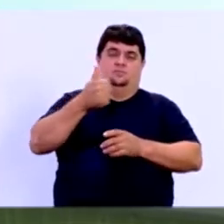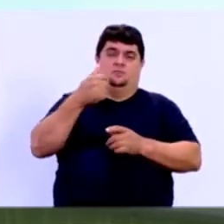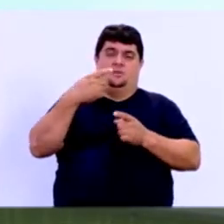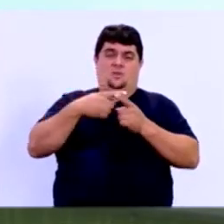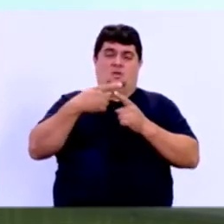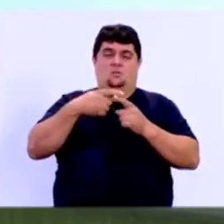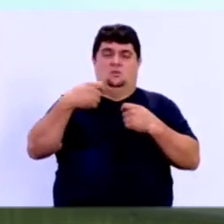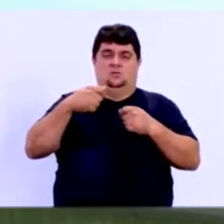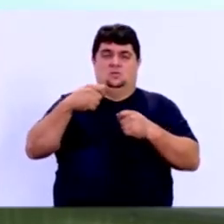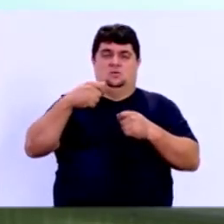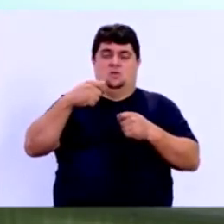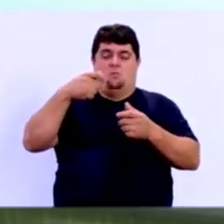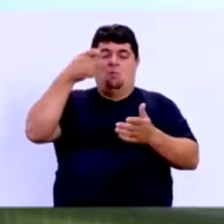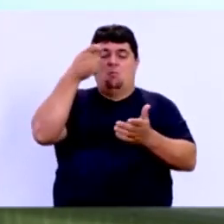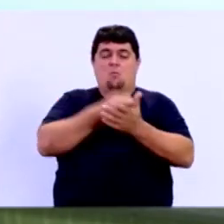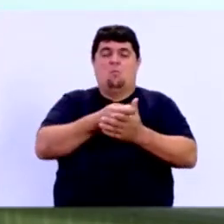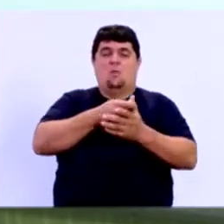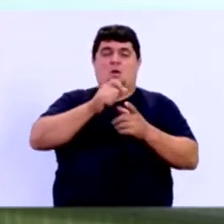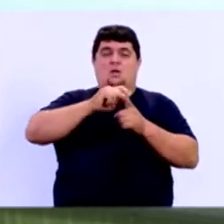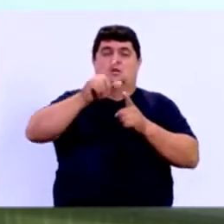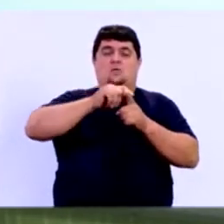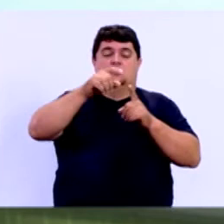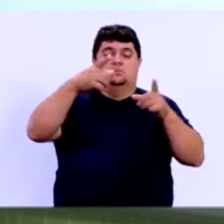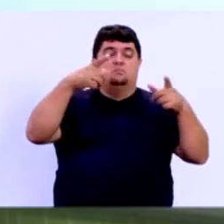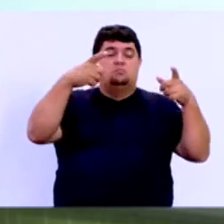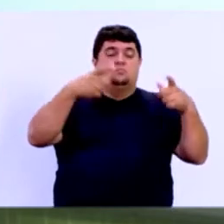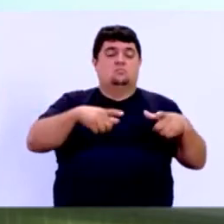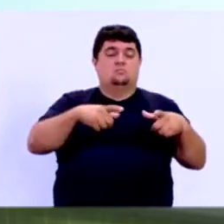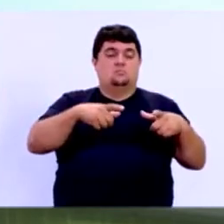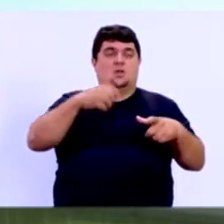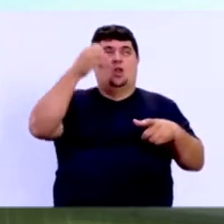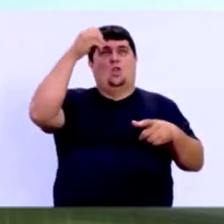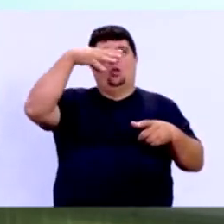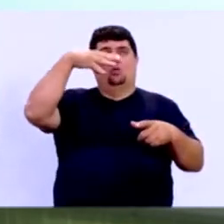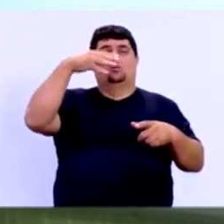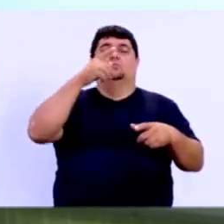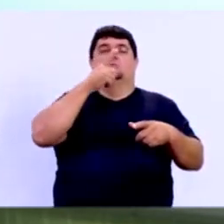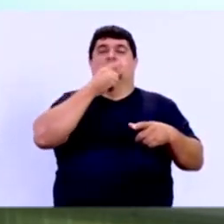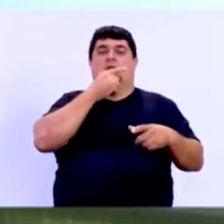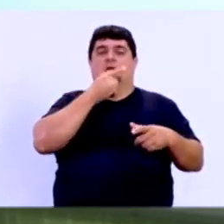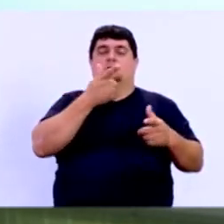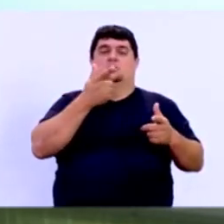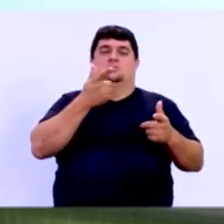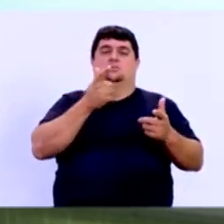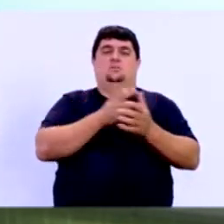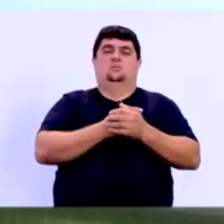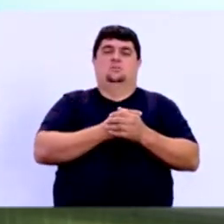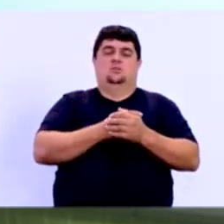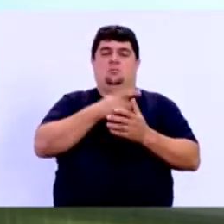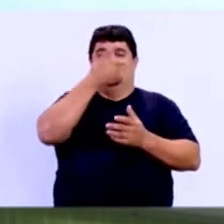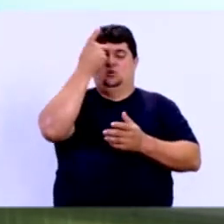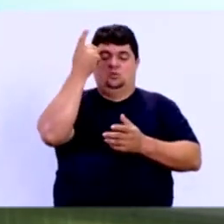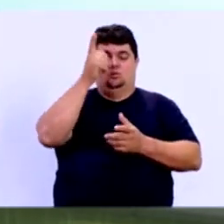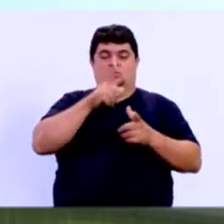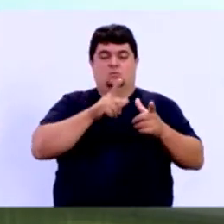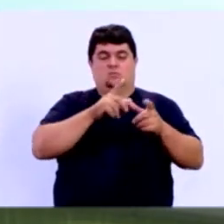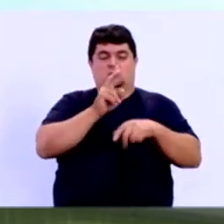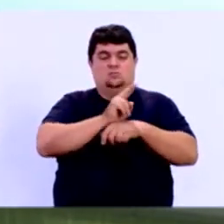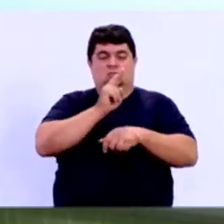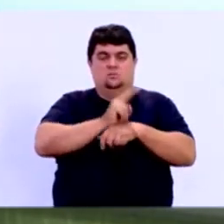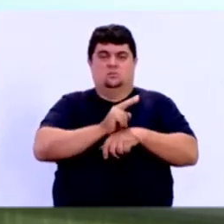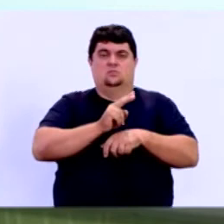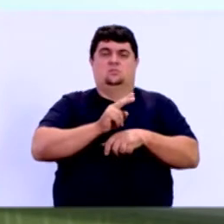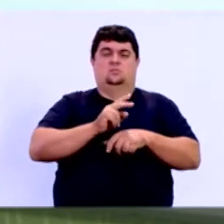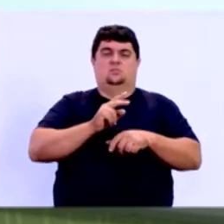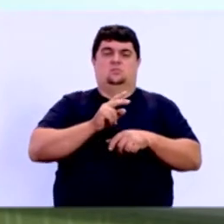vai ter que pagar o espaço, as pessoas, a luz, a água. Esse seu insumo, essa sua matéria-prima